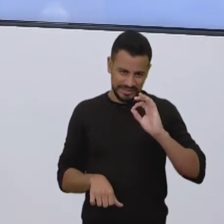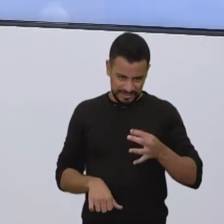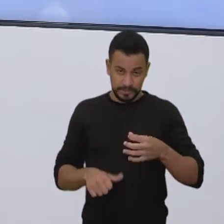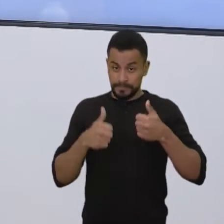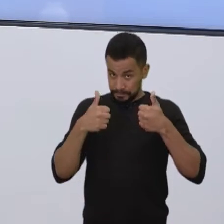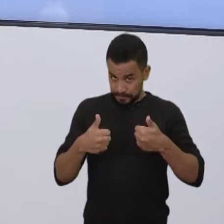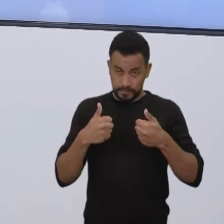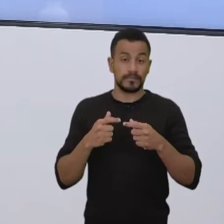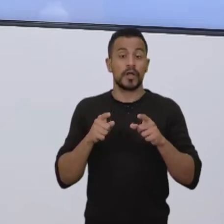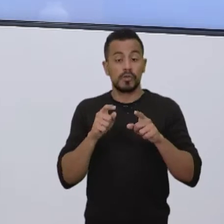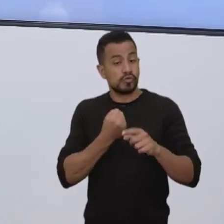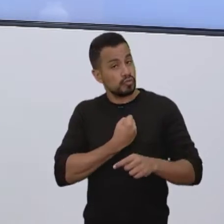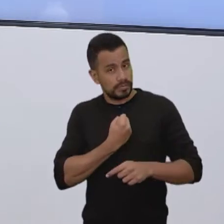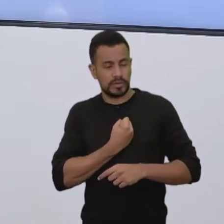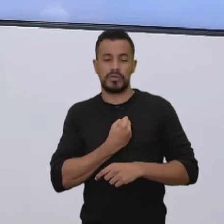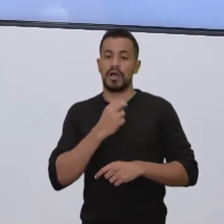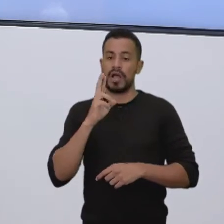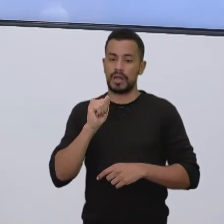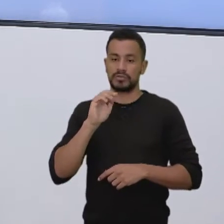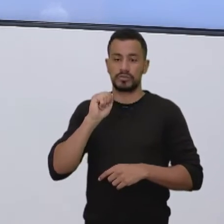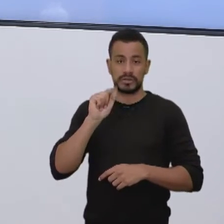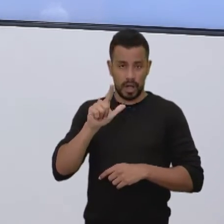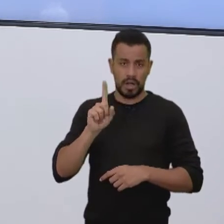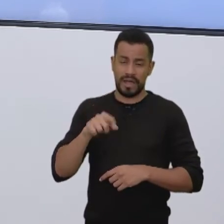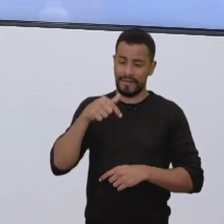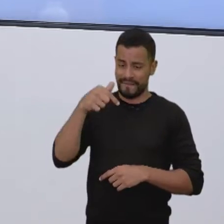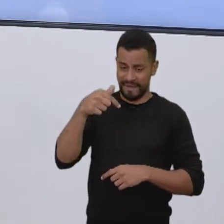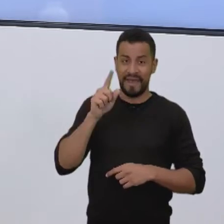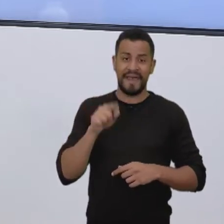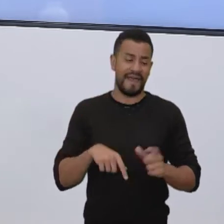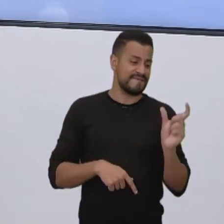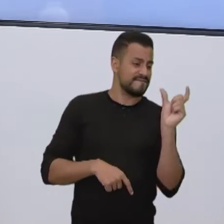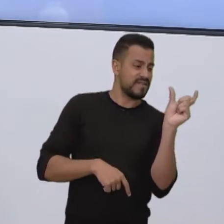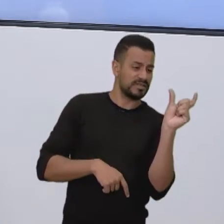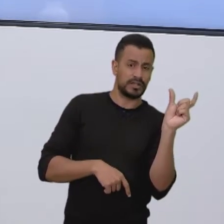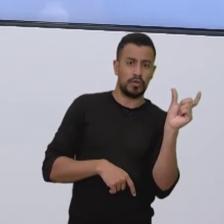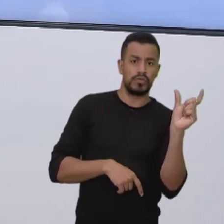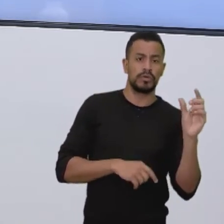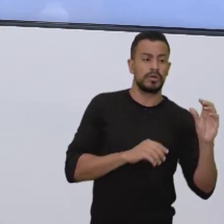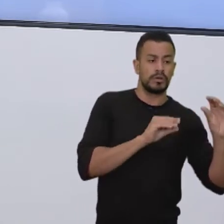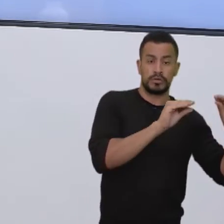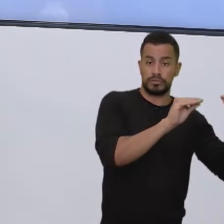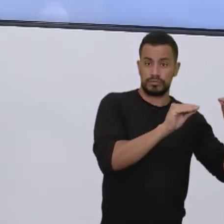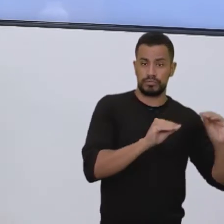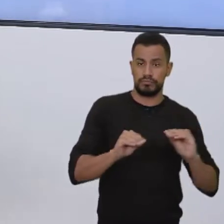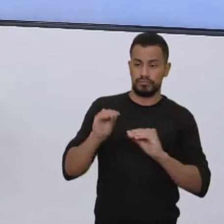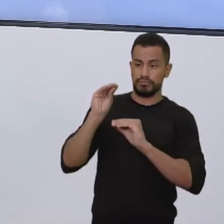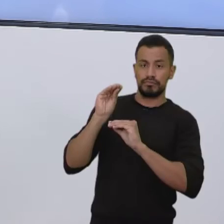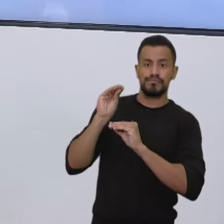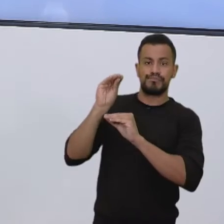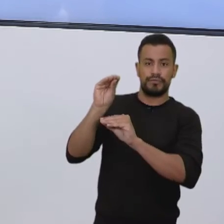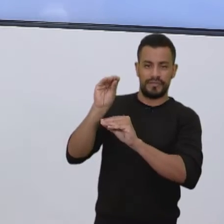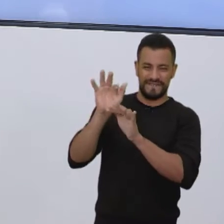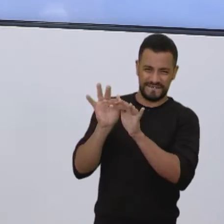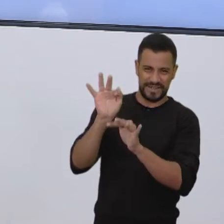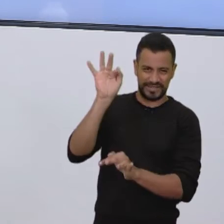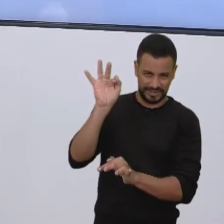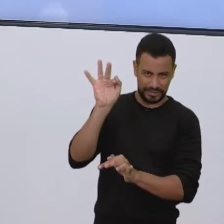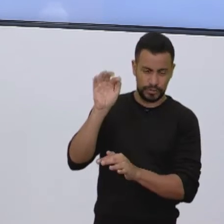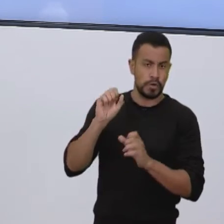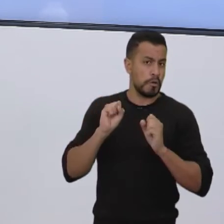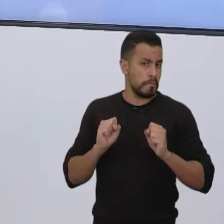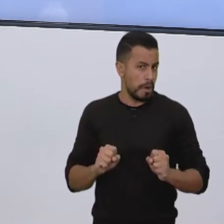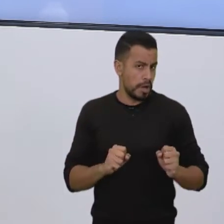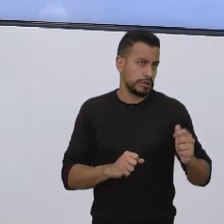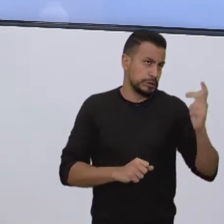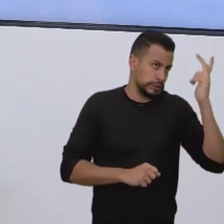todo número que eu posso escrever como fração. Pode ser o natural, virando fração. Pode ser o inteiro, virando fração, lembrando que esses dois, só colocar